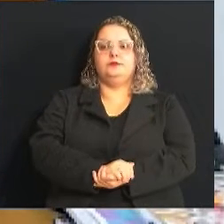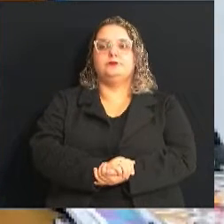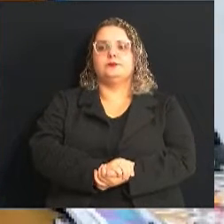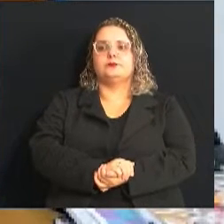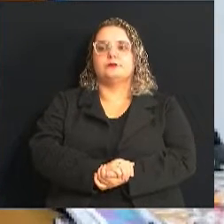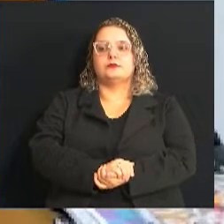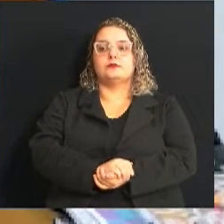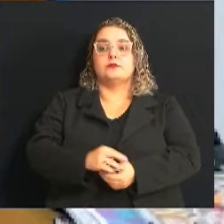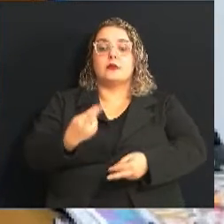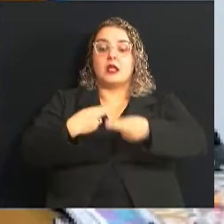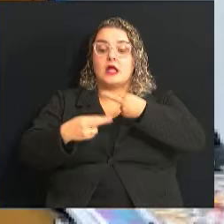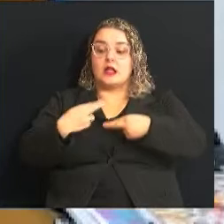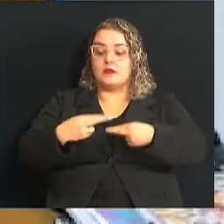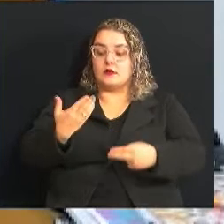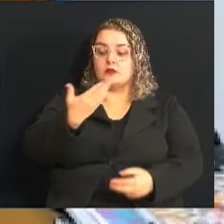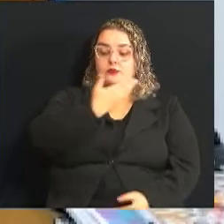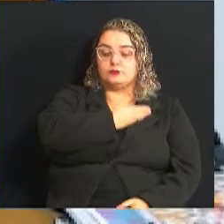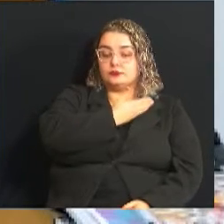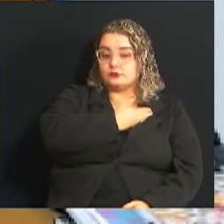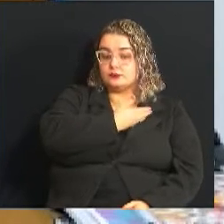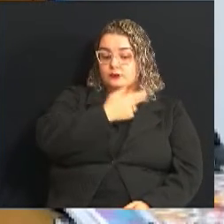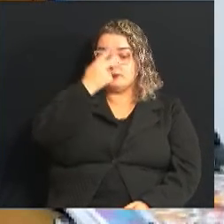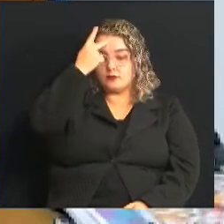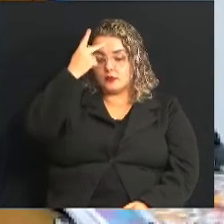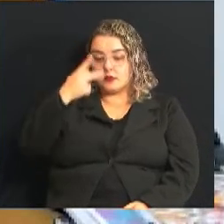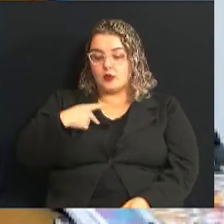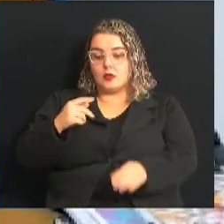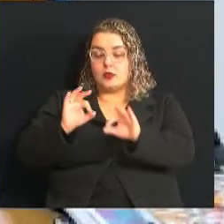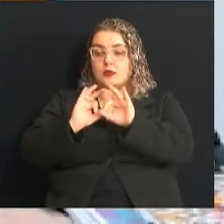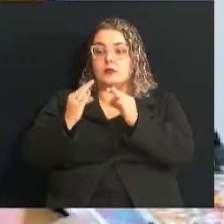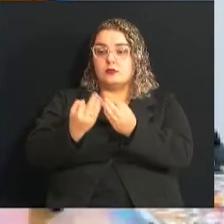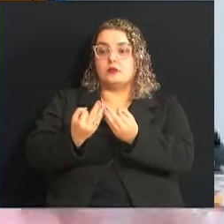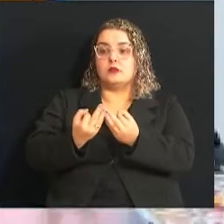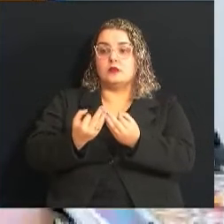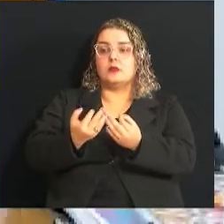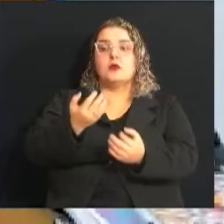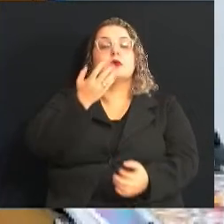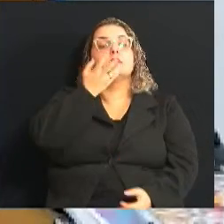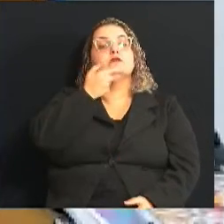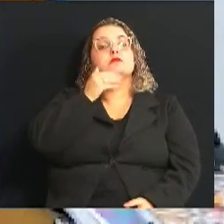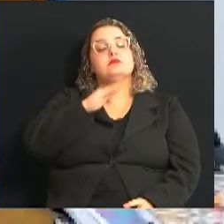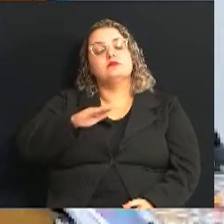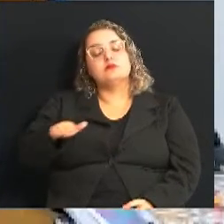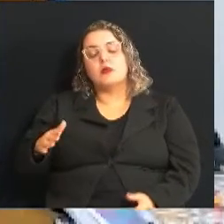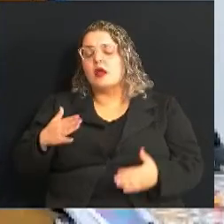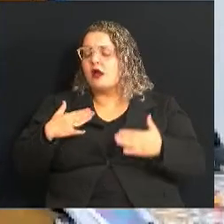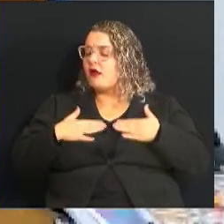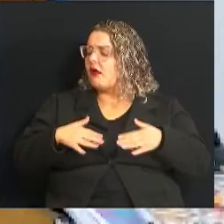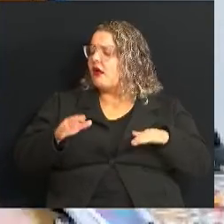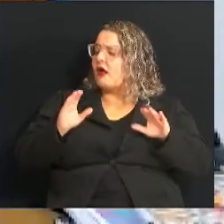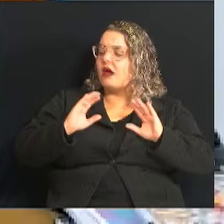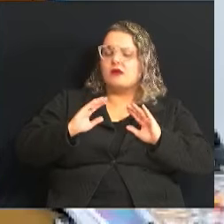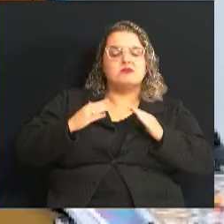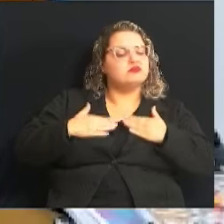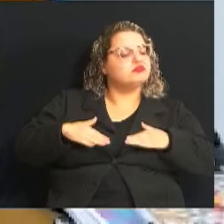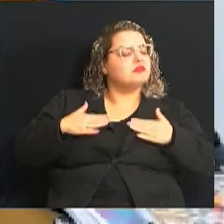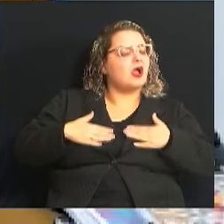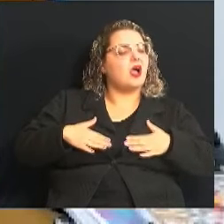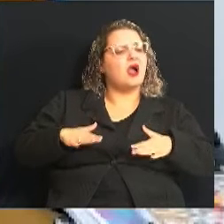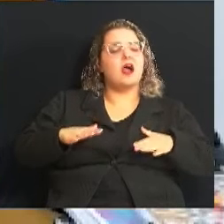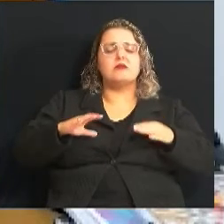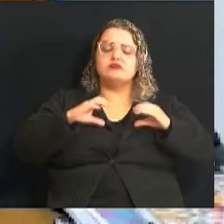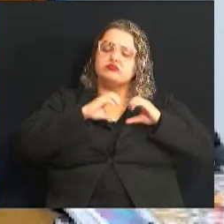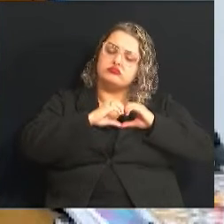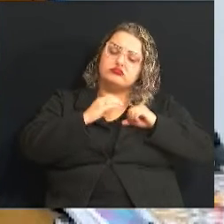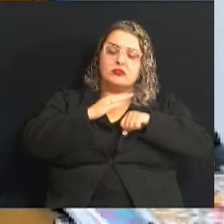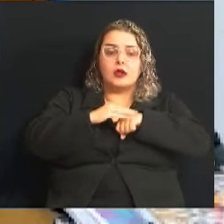com os coleguinhas ou até com os próprios familiares, ela era uma criancinha tranquila, né, amável, carinhosa, e